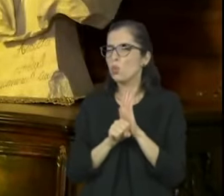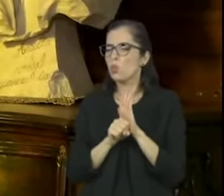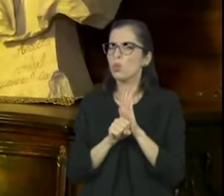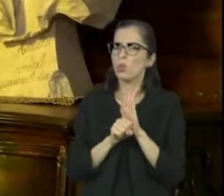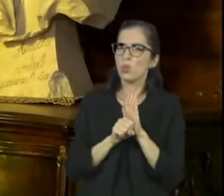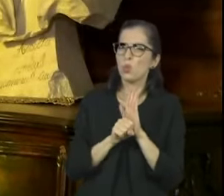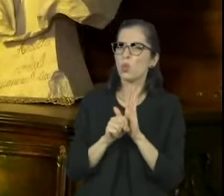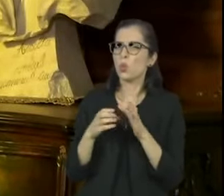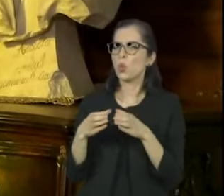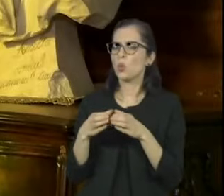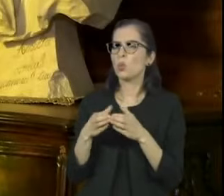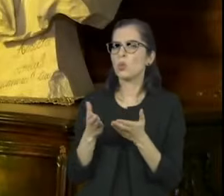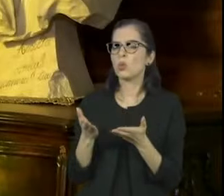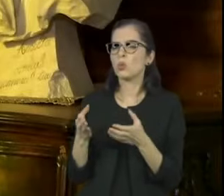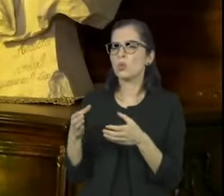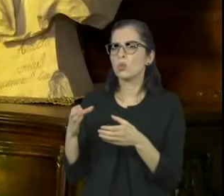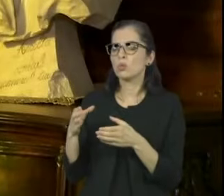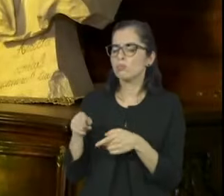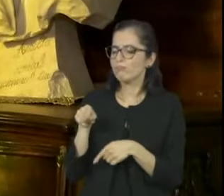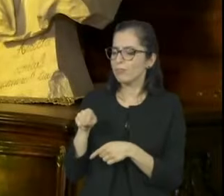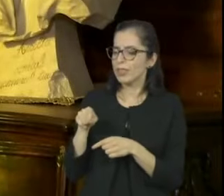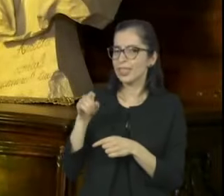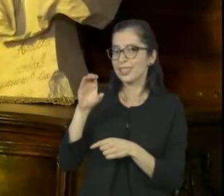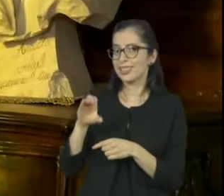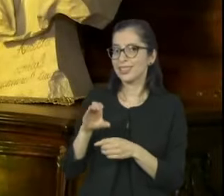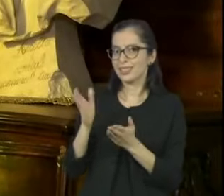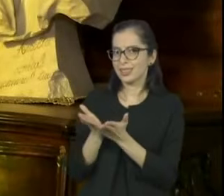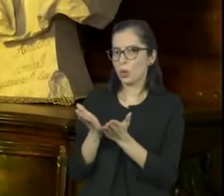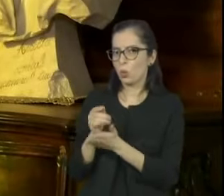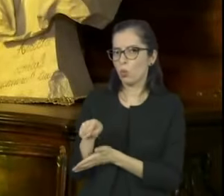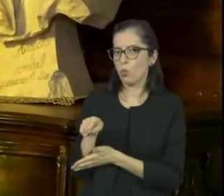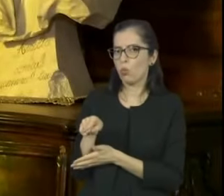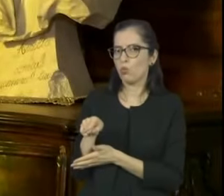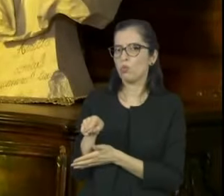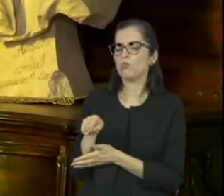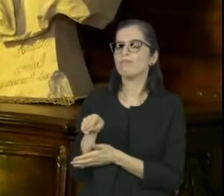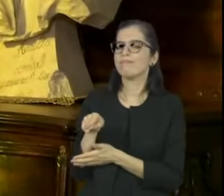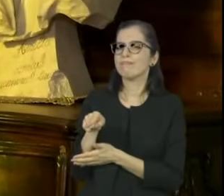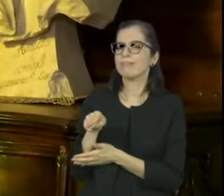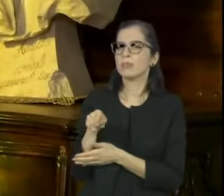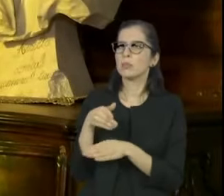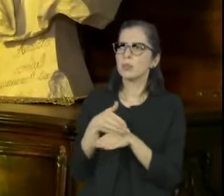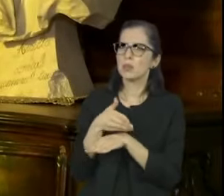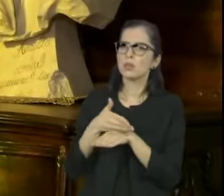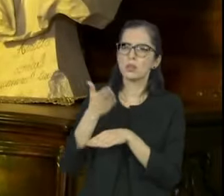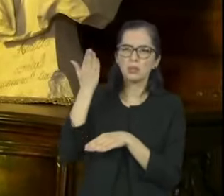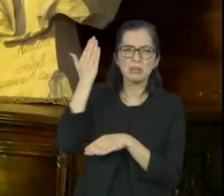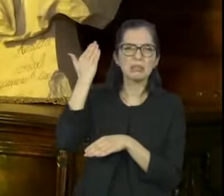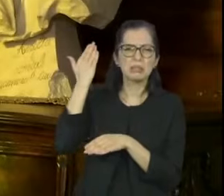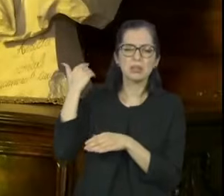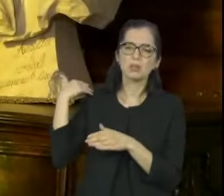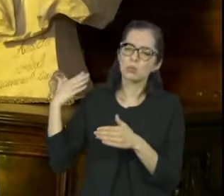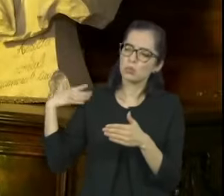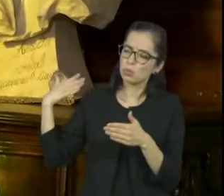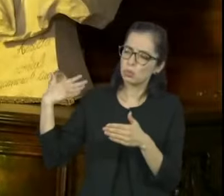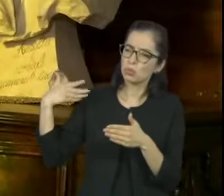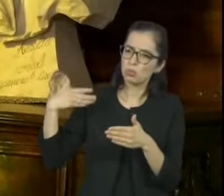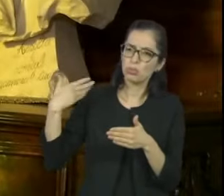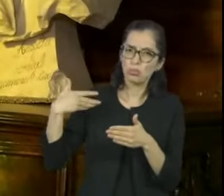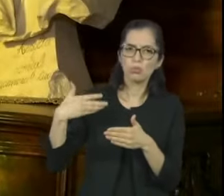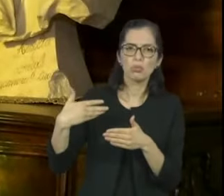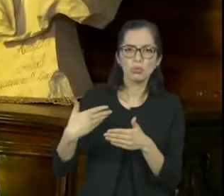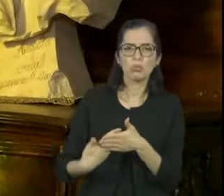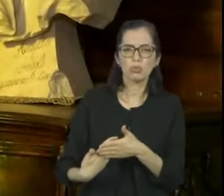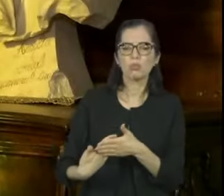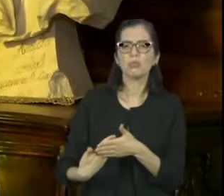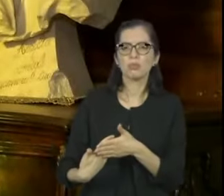cristianismo e depois isso mais e mais for se desenvolvendo ao longo do tempo modo que as diversas